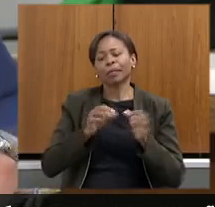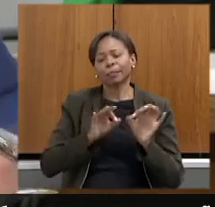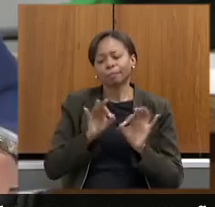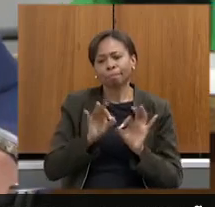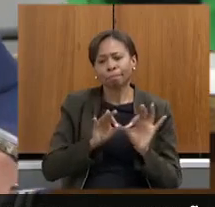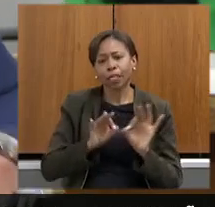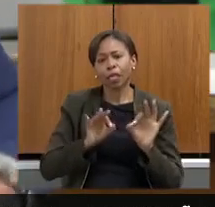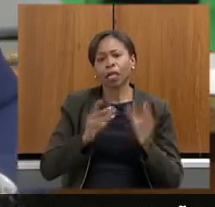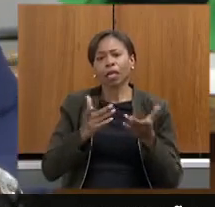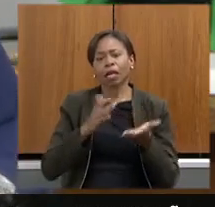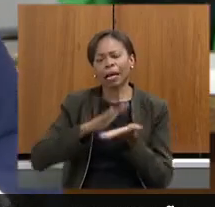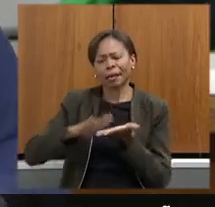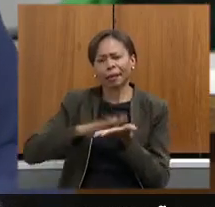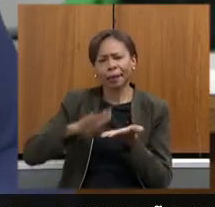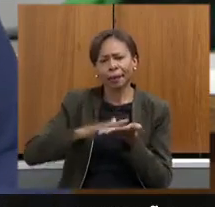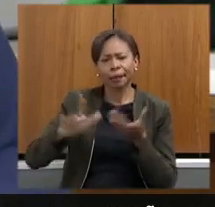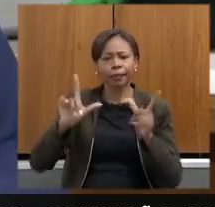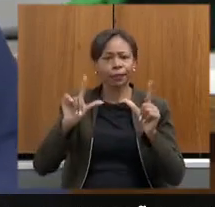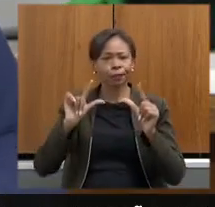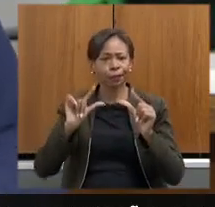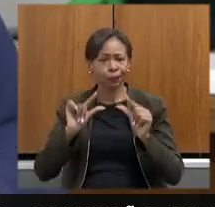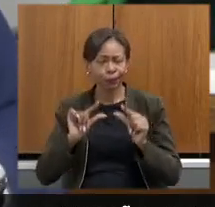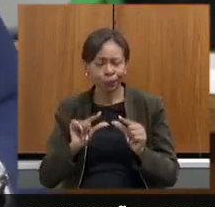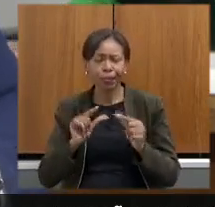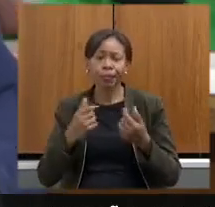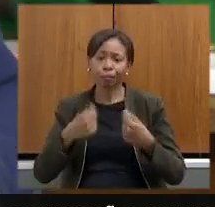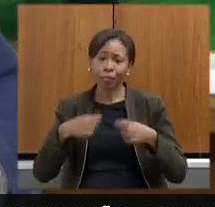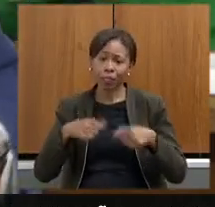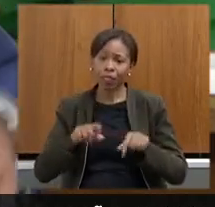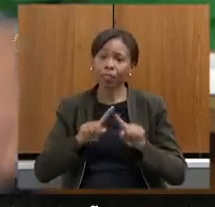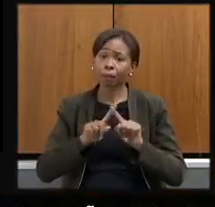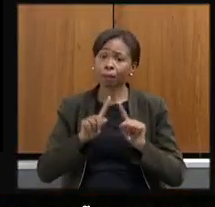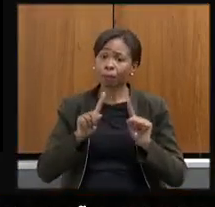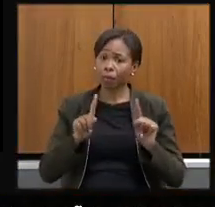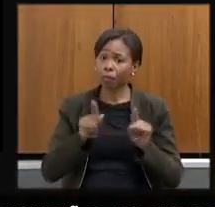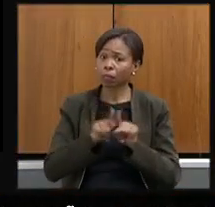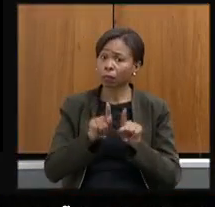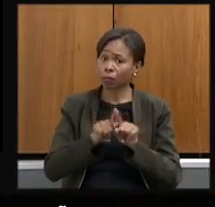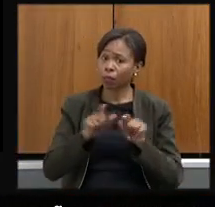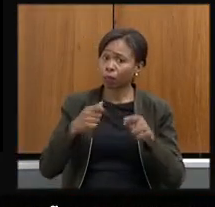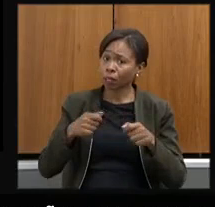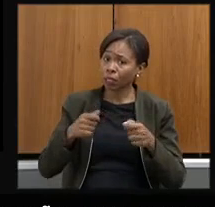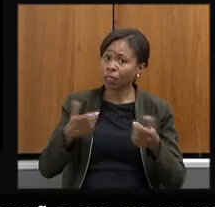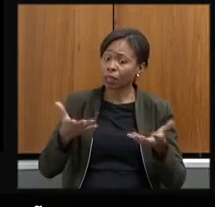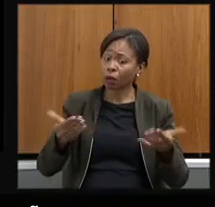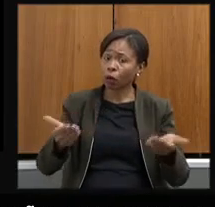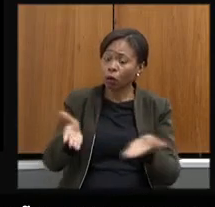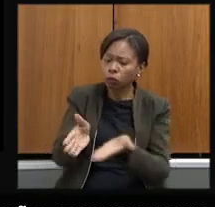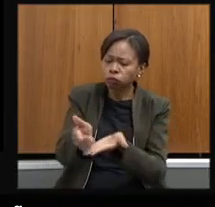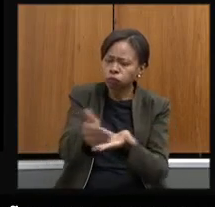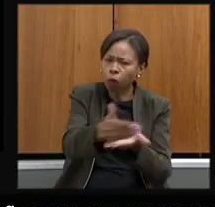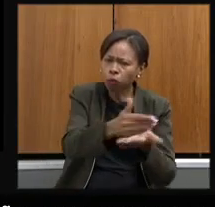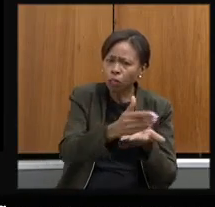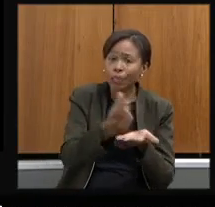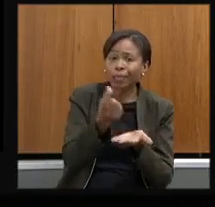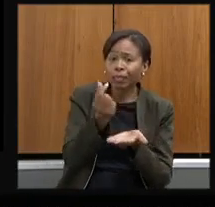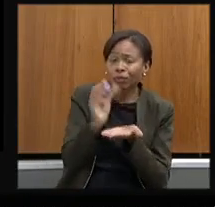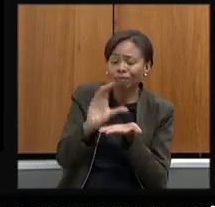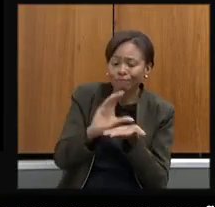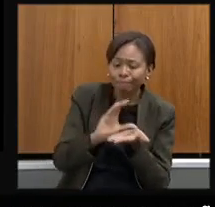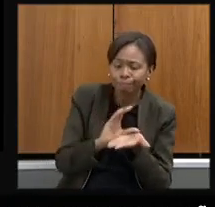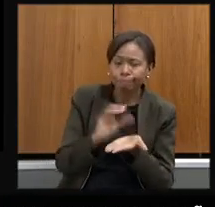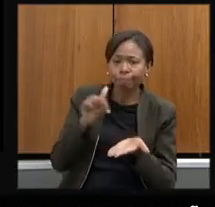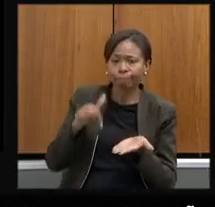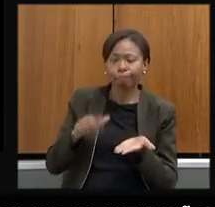fiscal de redução de custo da máquina mas nós também precisamos de atrair investimentos para o nosso estado de modo